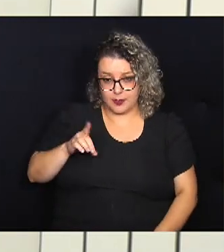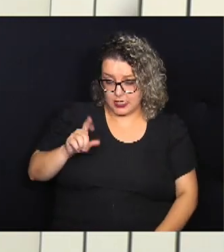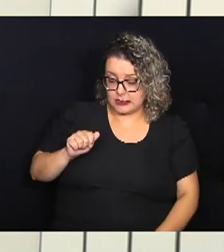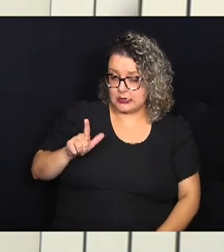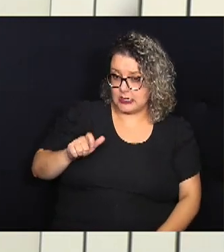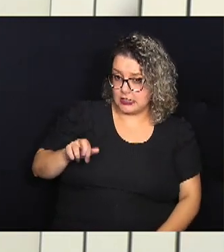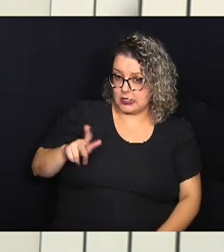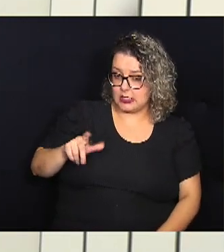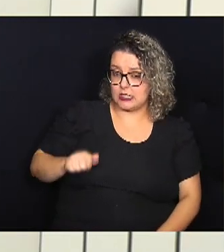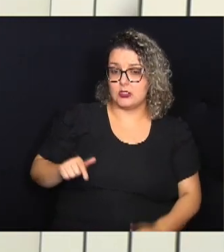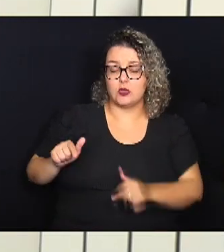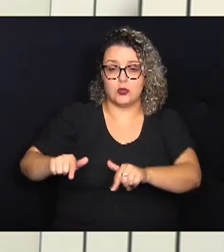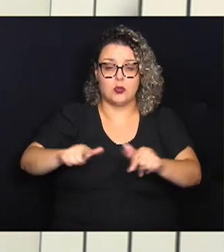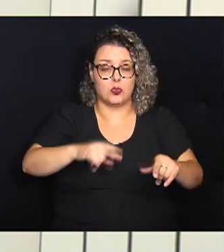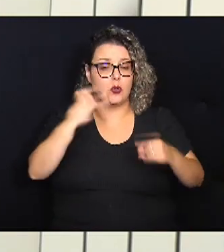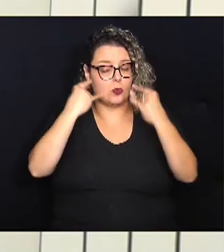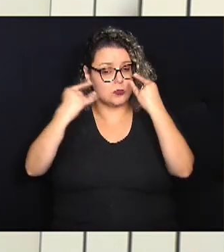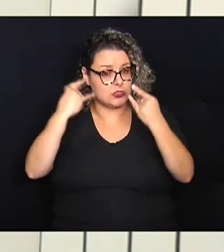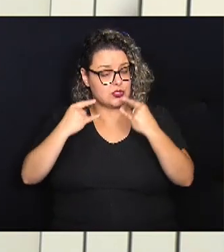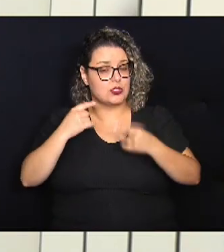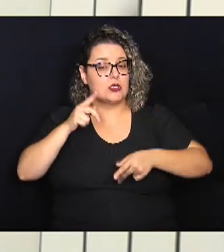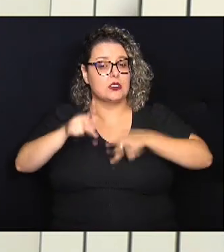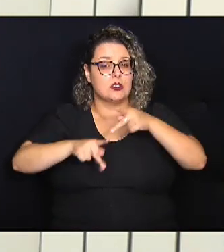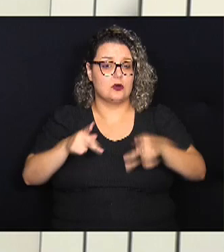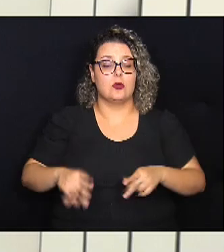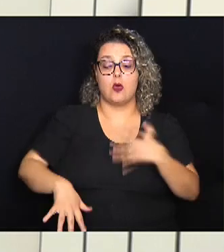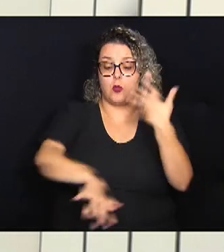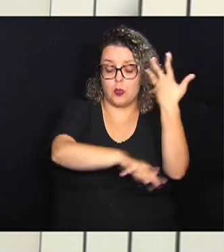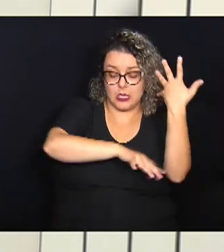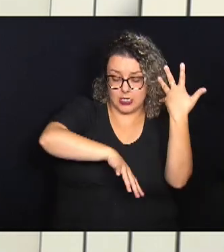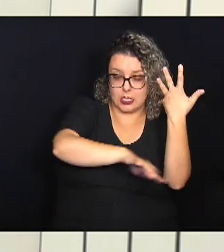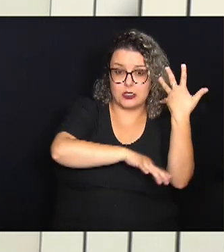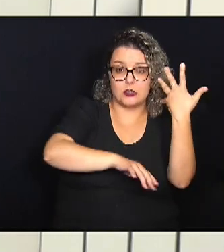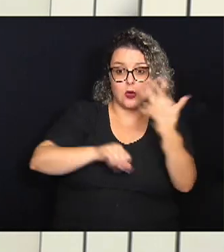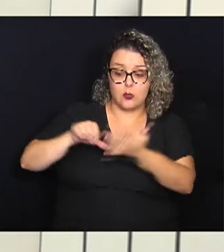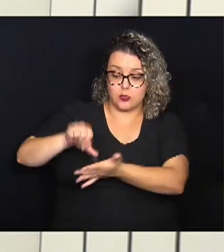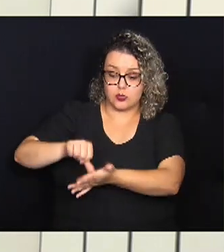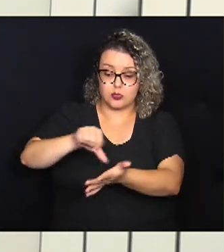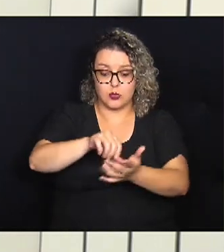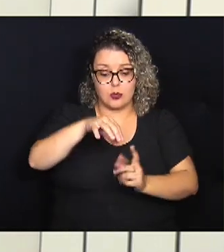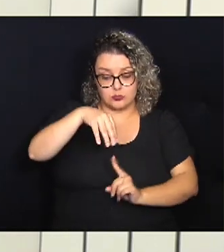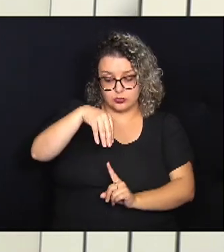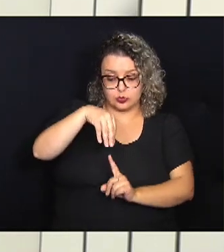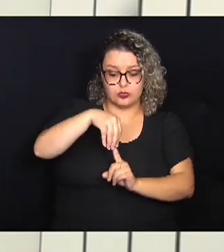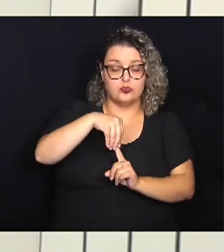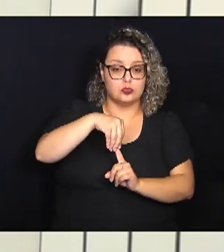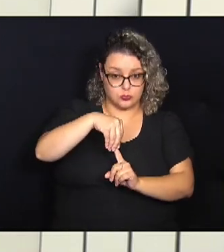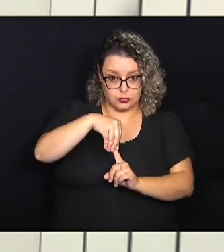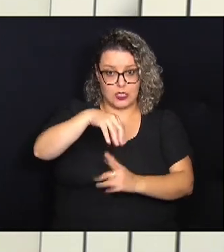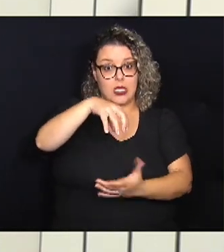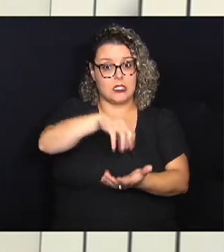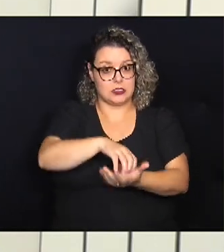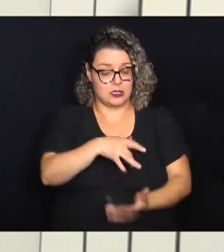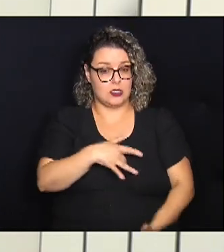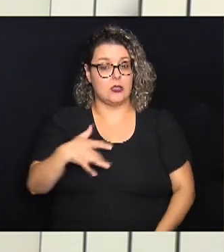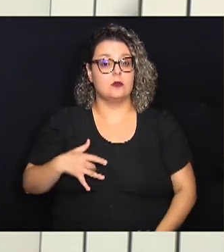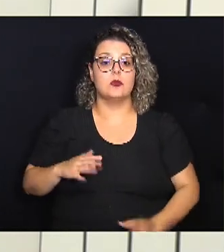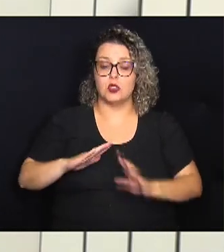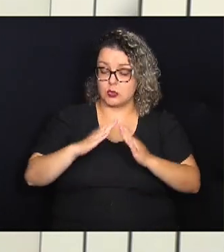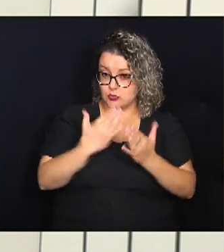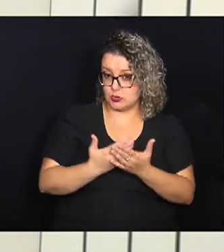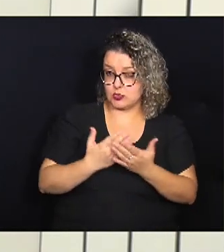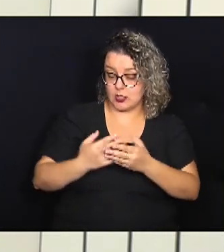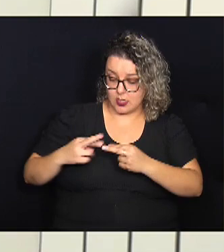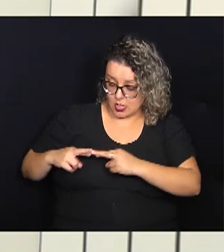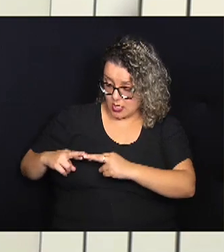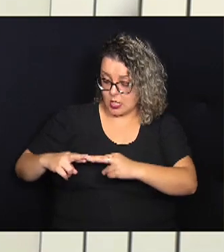em locais de interesse público, como praças, pontos de ônibus, centros de saúde e escolas. A rede